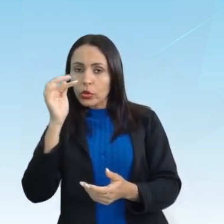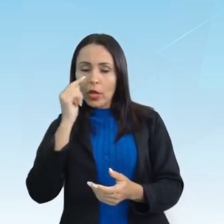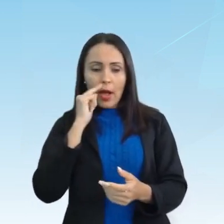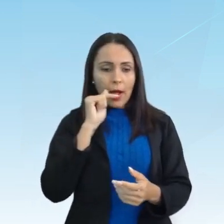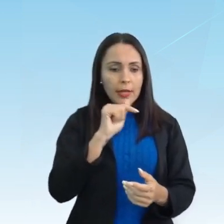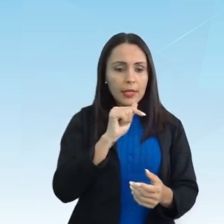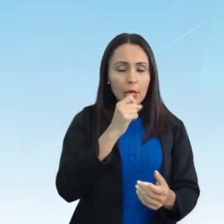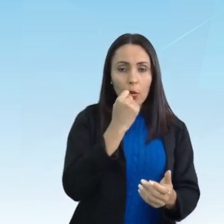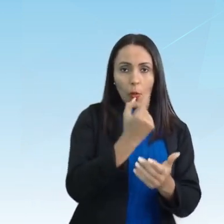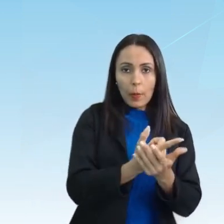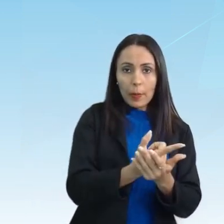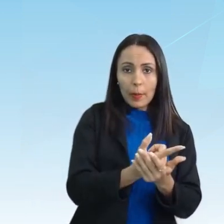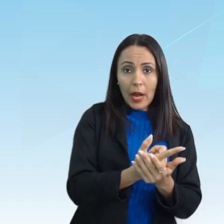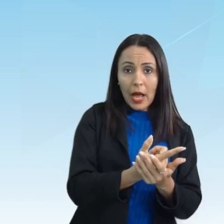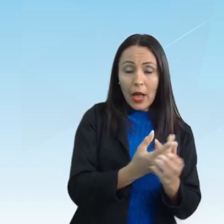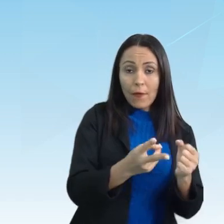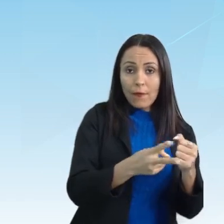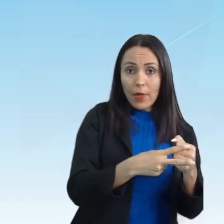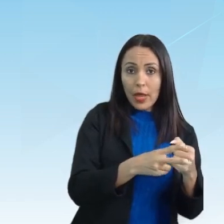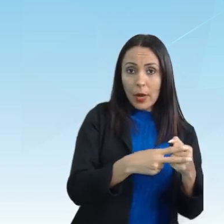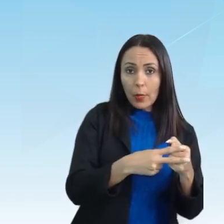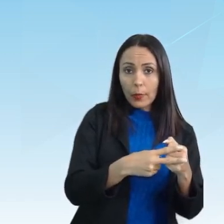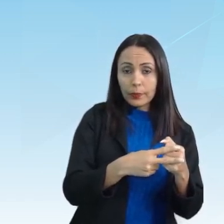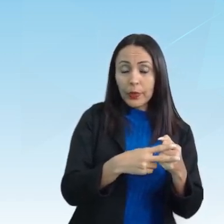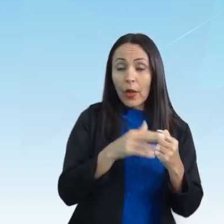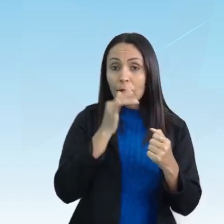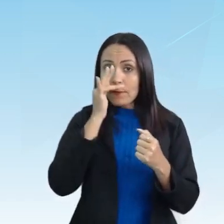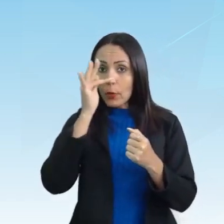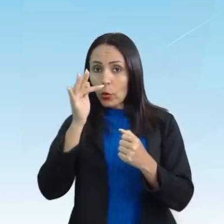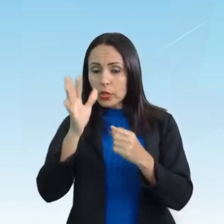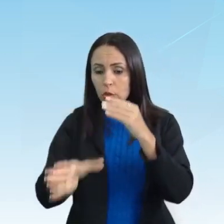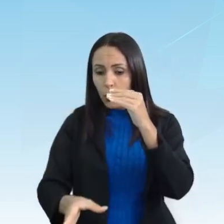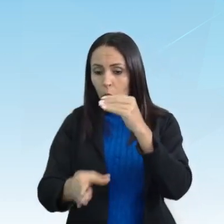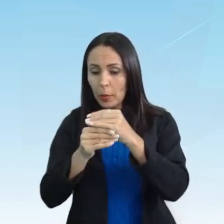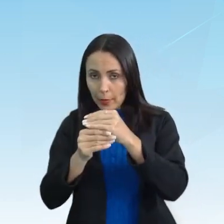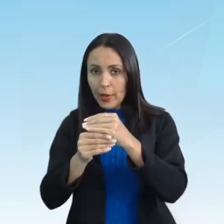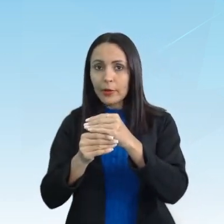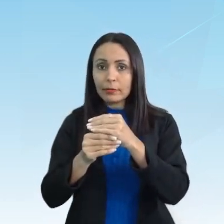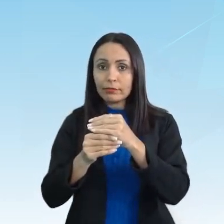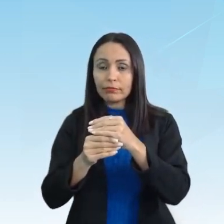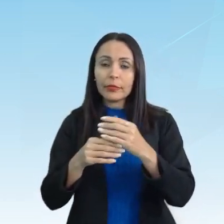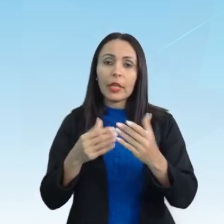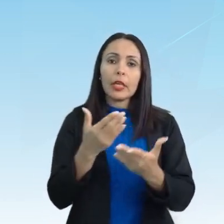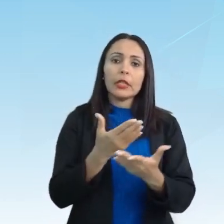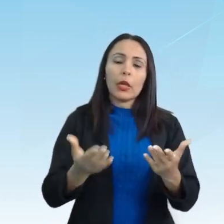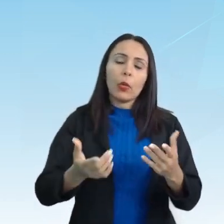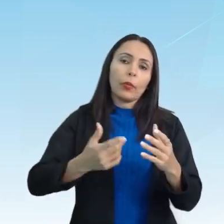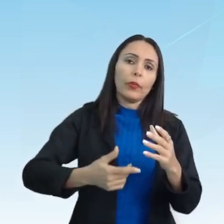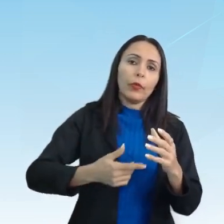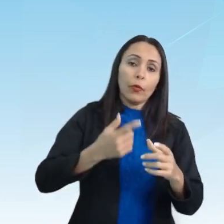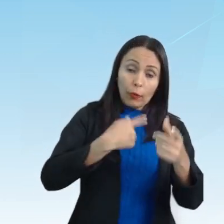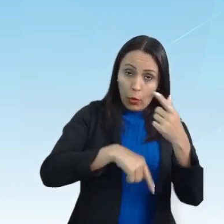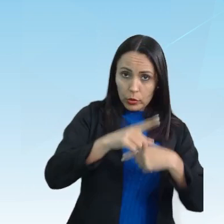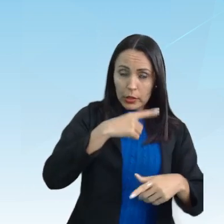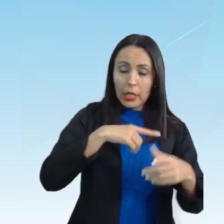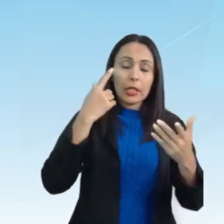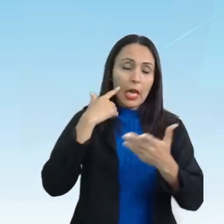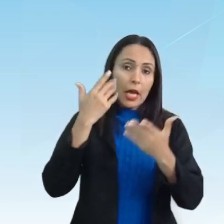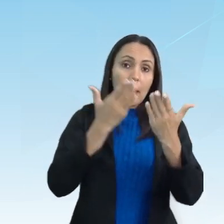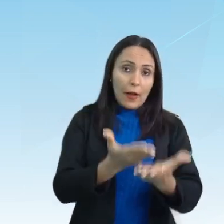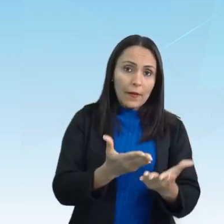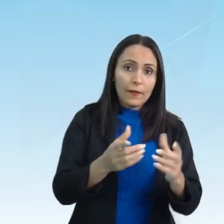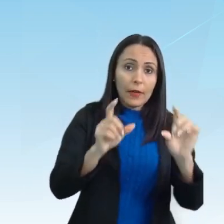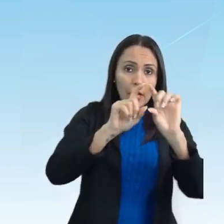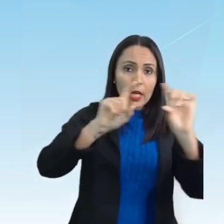o verbo, flores o seu complemento. Nesse caso mais específico, voltando a esta frase,